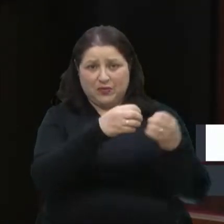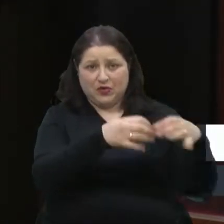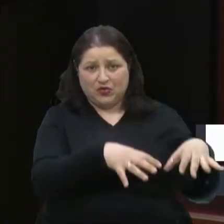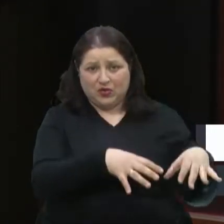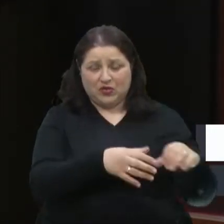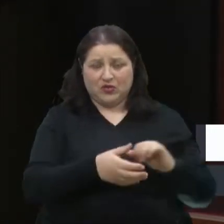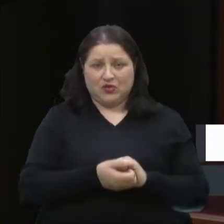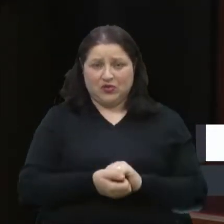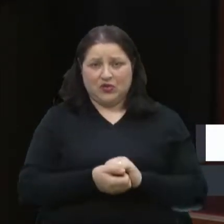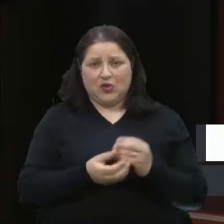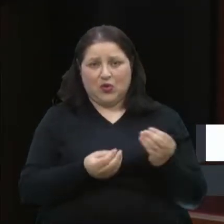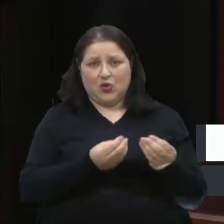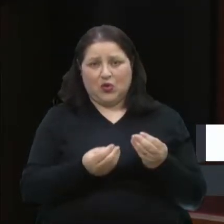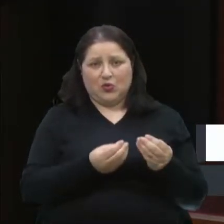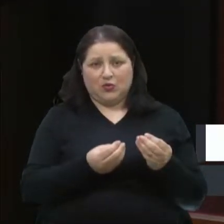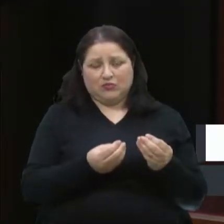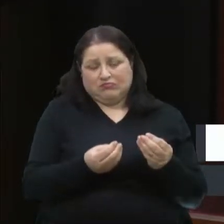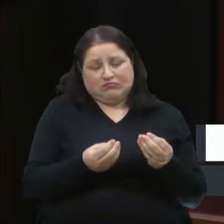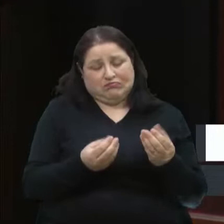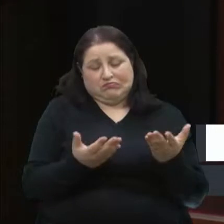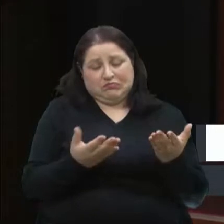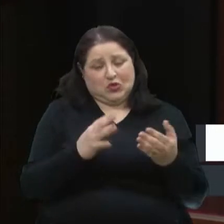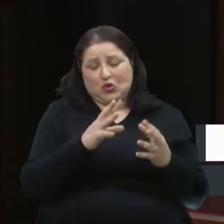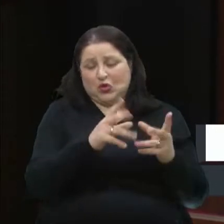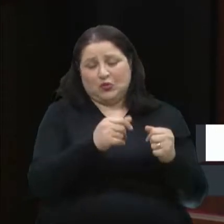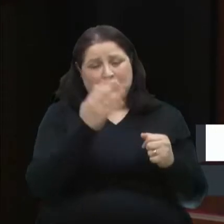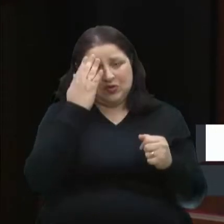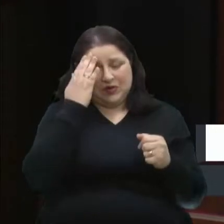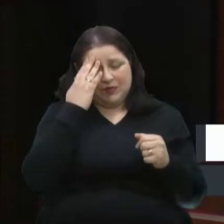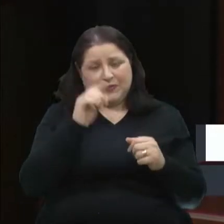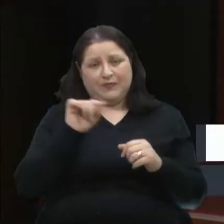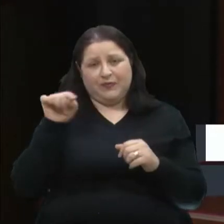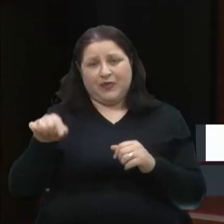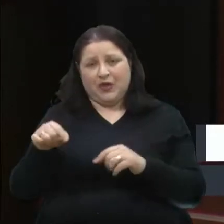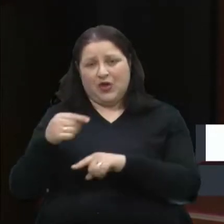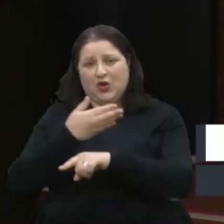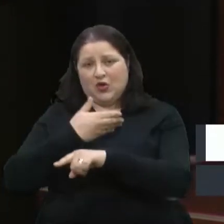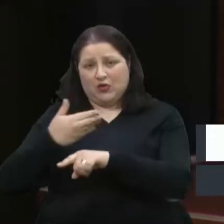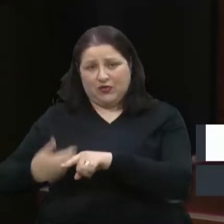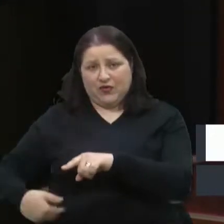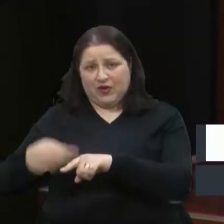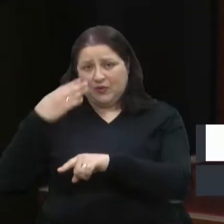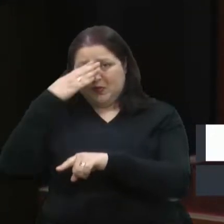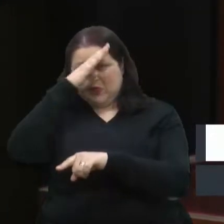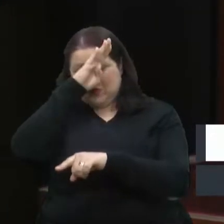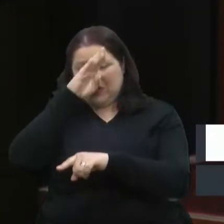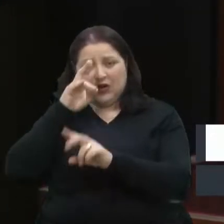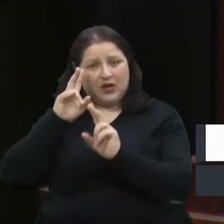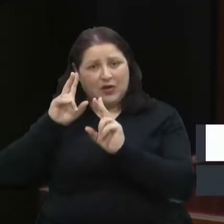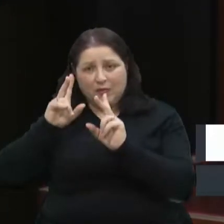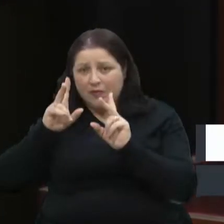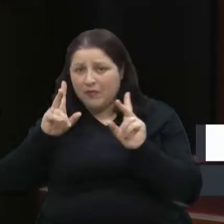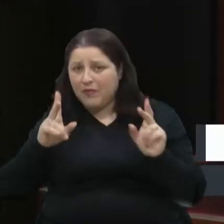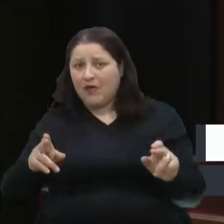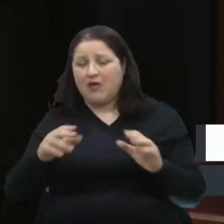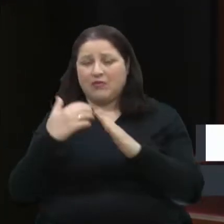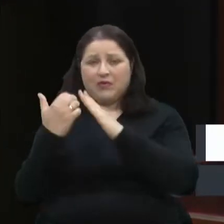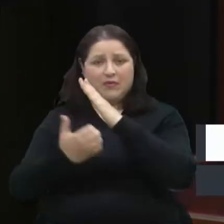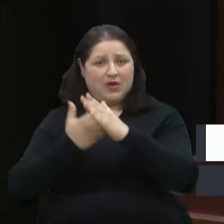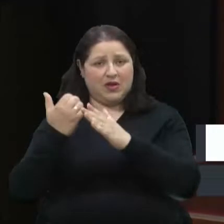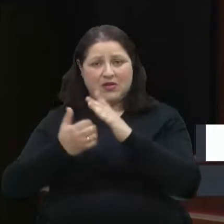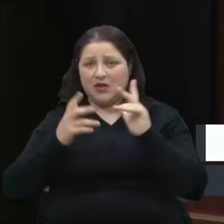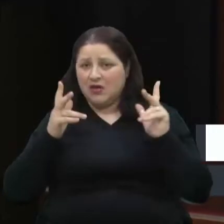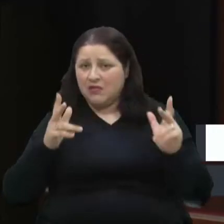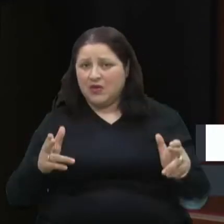Não interessa, todo mundo sabe. No governo do presidente Bolsonaro, as mesmas empresas,